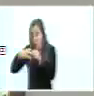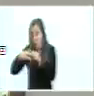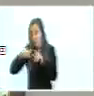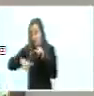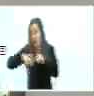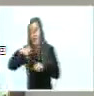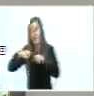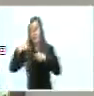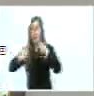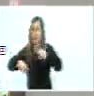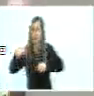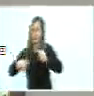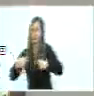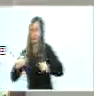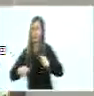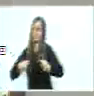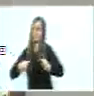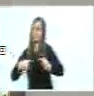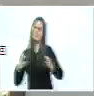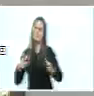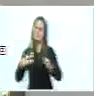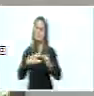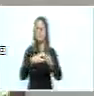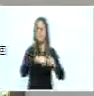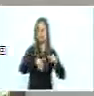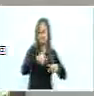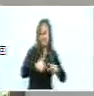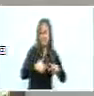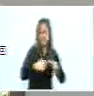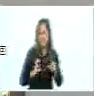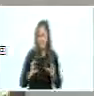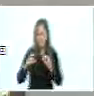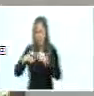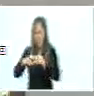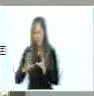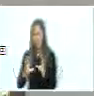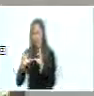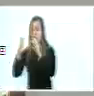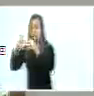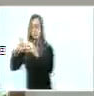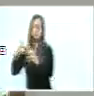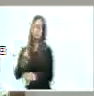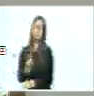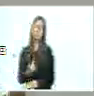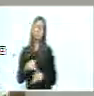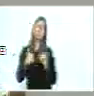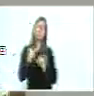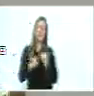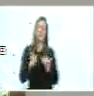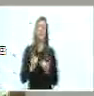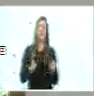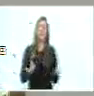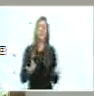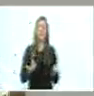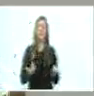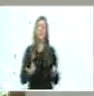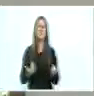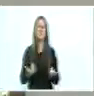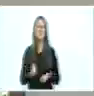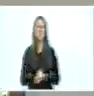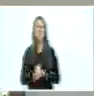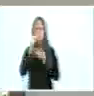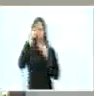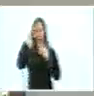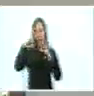para discutir um grupo de trabalho, gente. Está de brincadeira. Então, muito obrigado a todos e uma